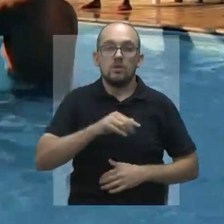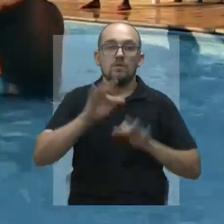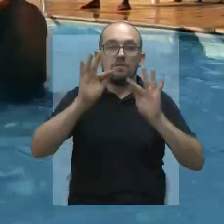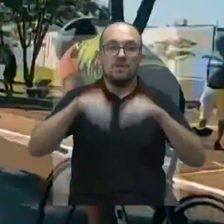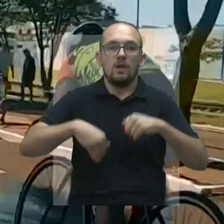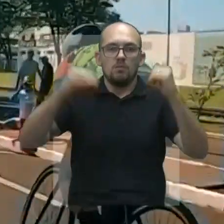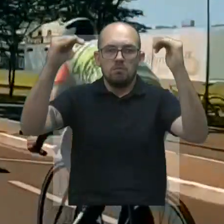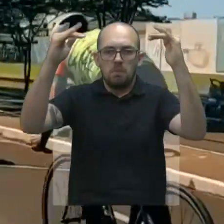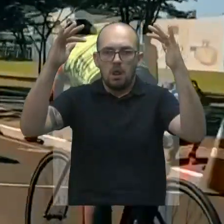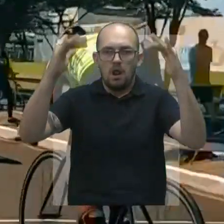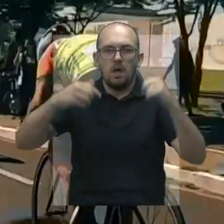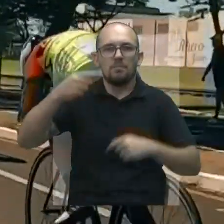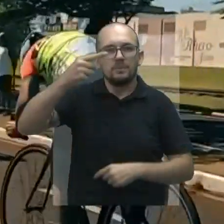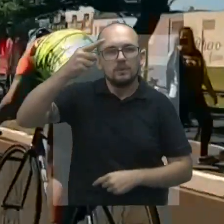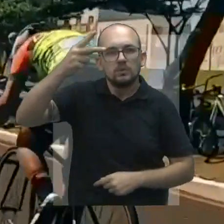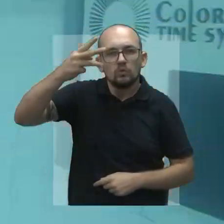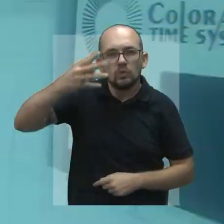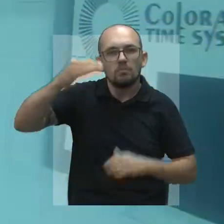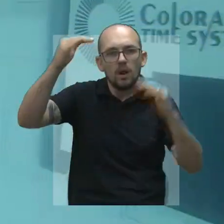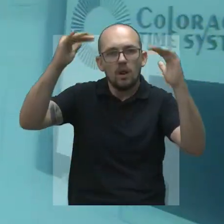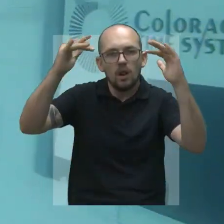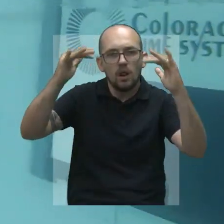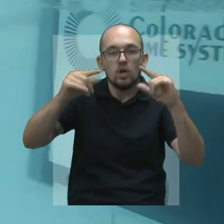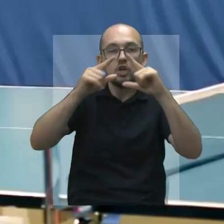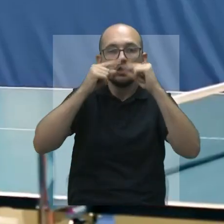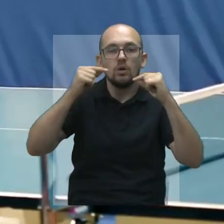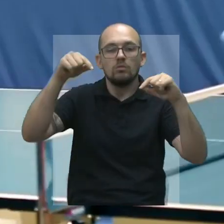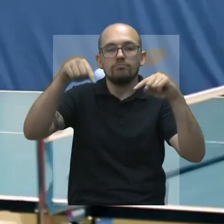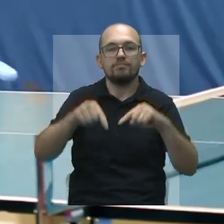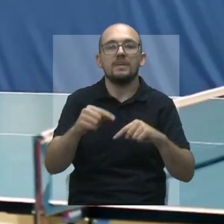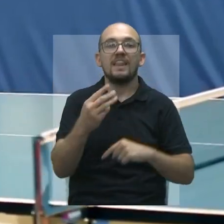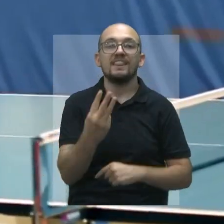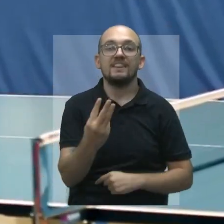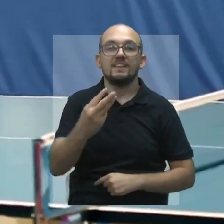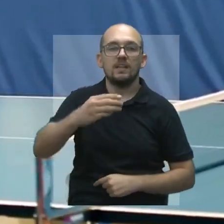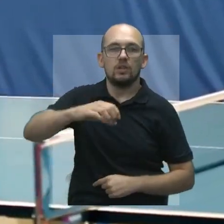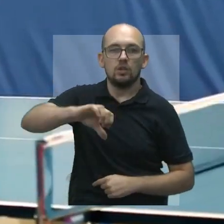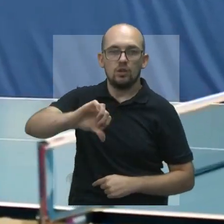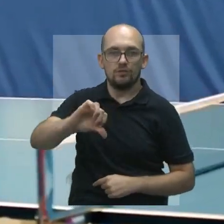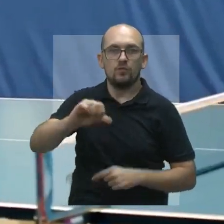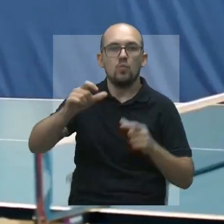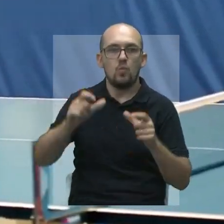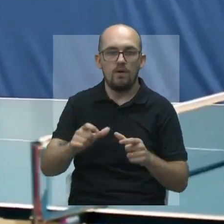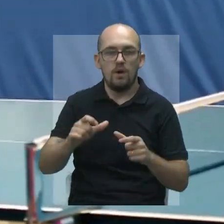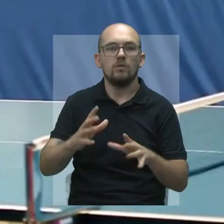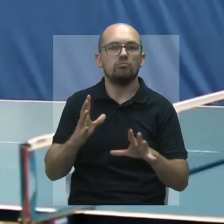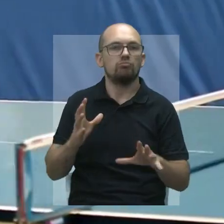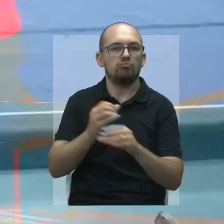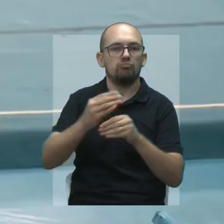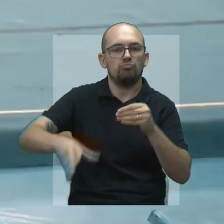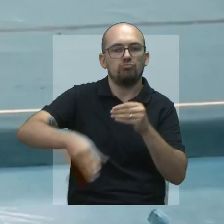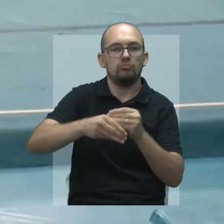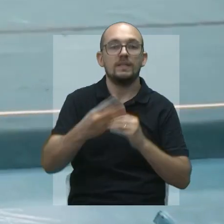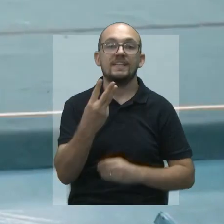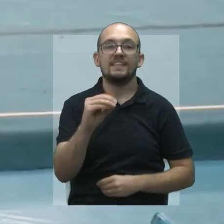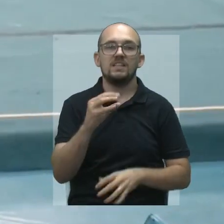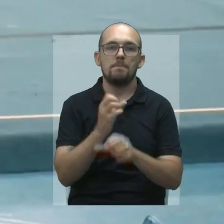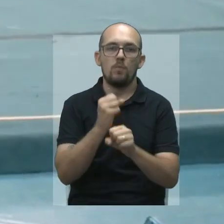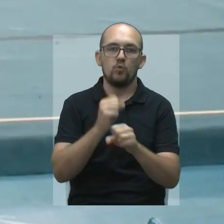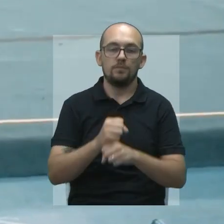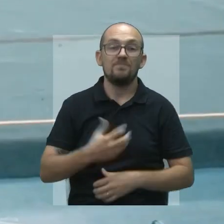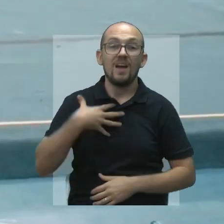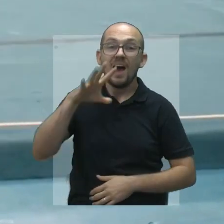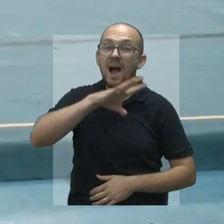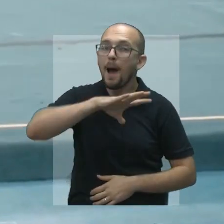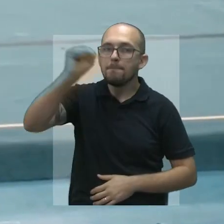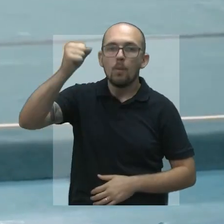Jogos Abertos 2019, Jaú terminou na 39ª posição, somando 30 pontos. A campeã foi a